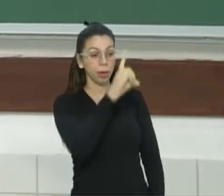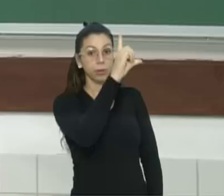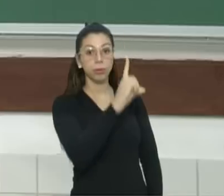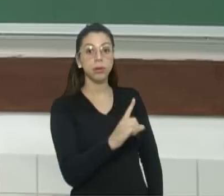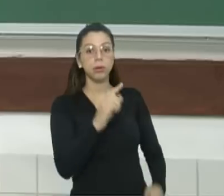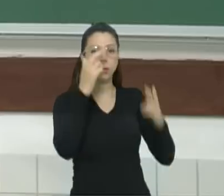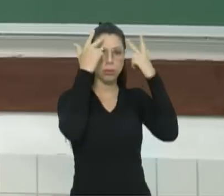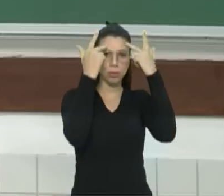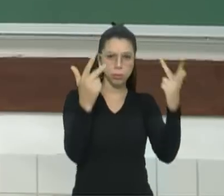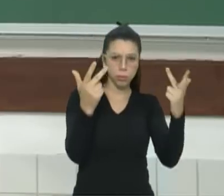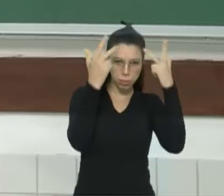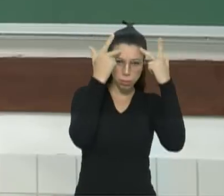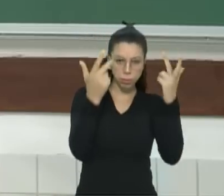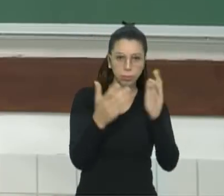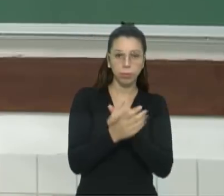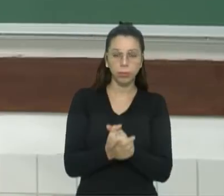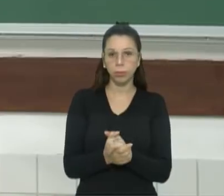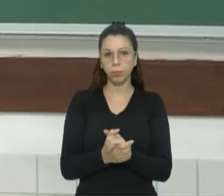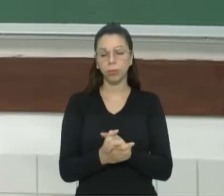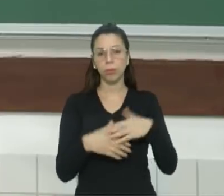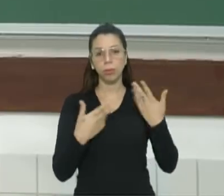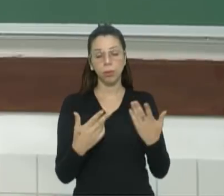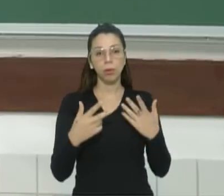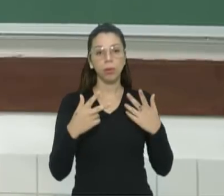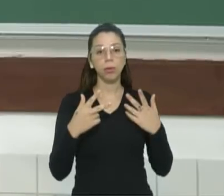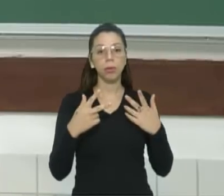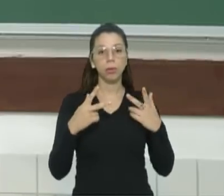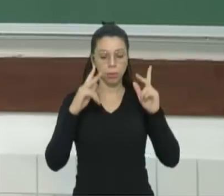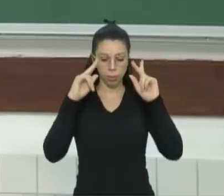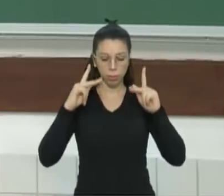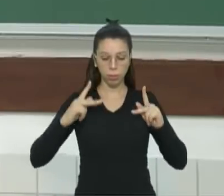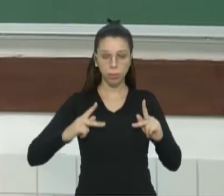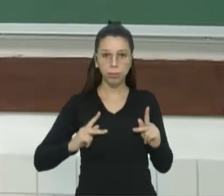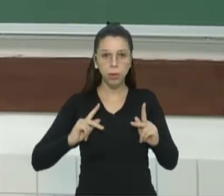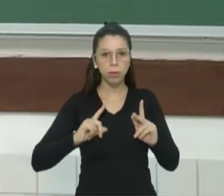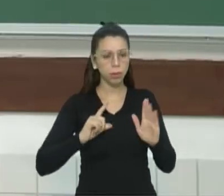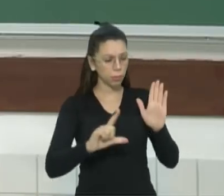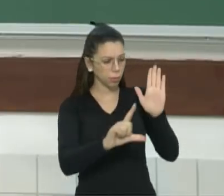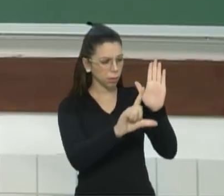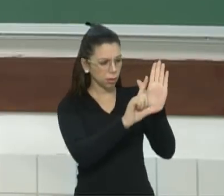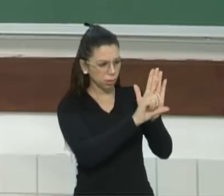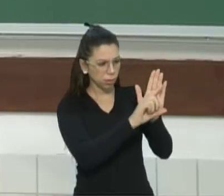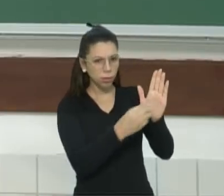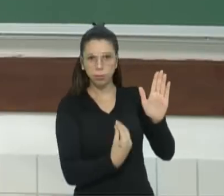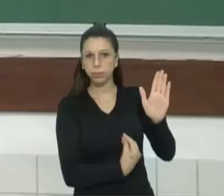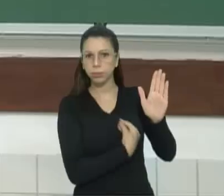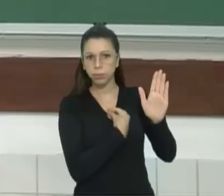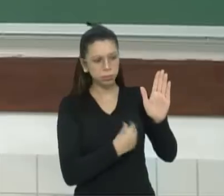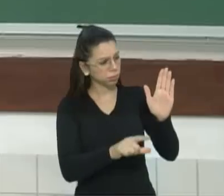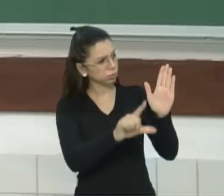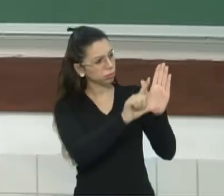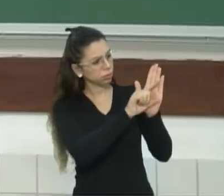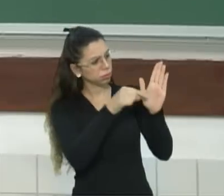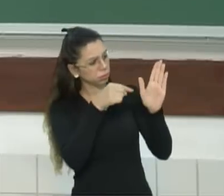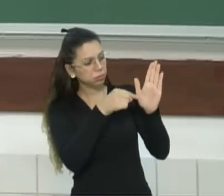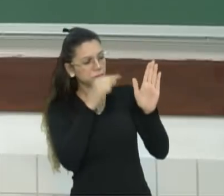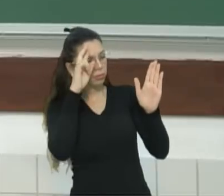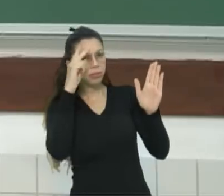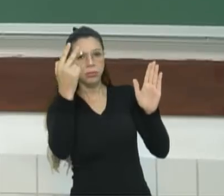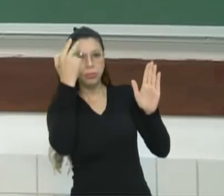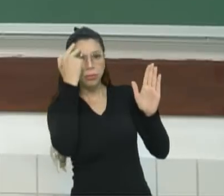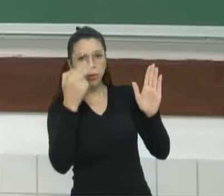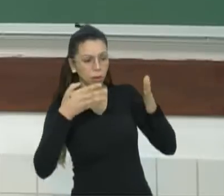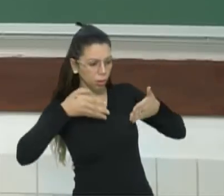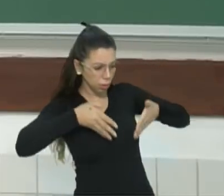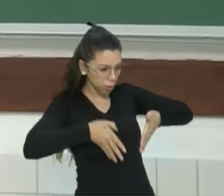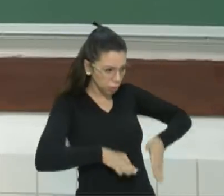já temos uma lei que prescreveria a nossa vida? Será que de fato existe uma lei natural desde que